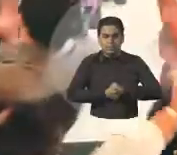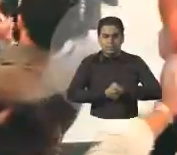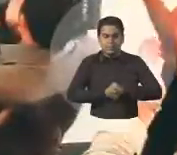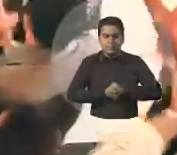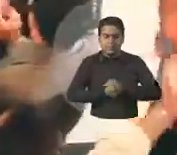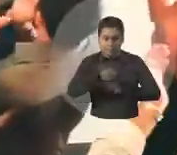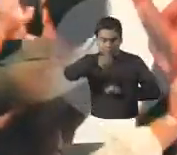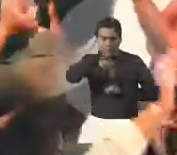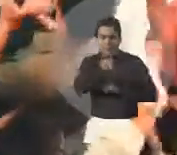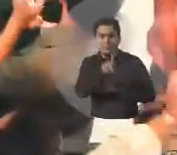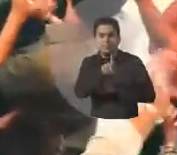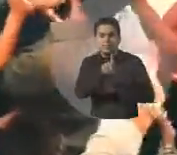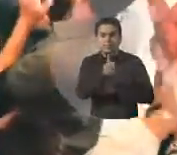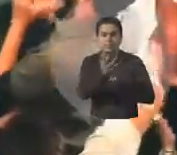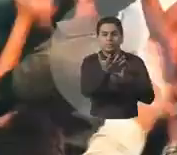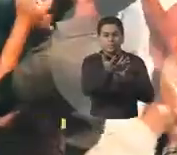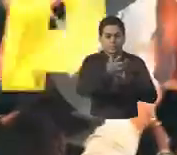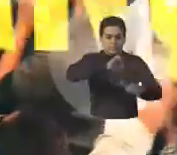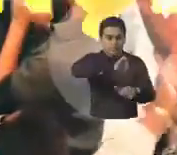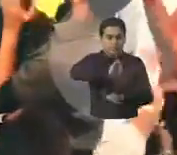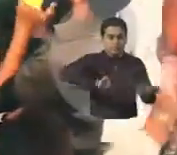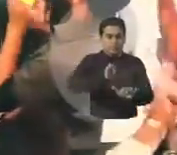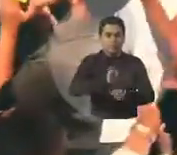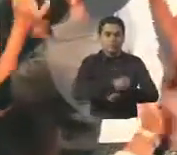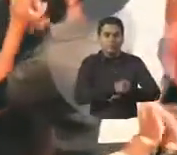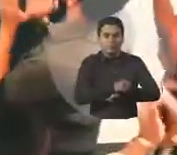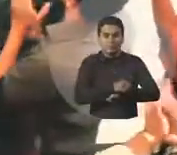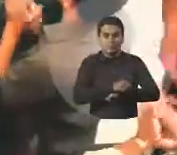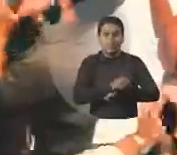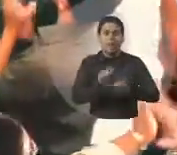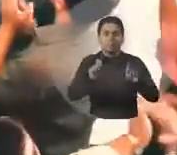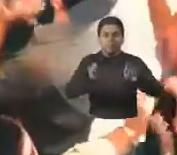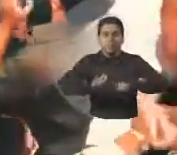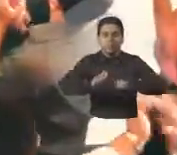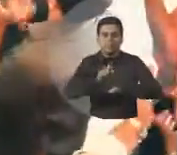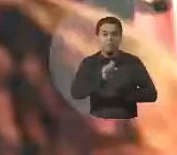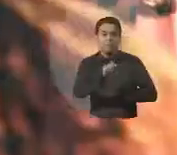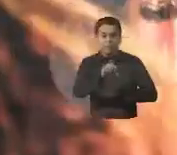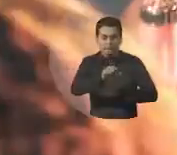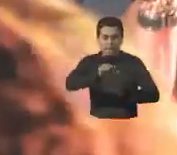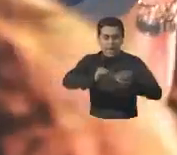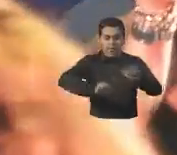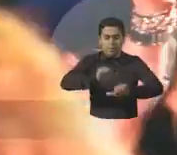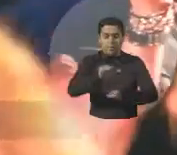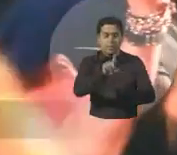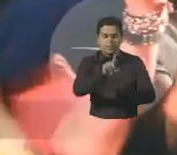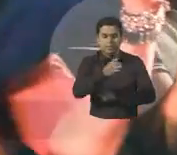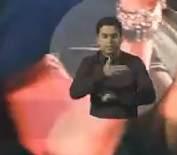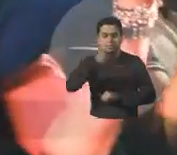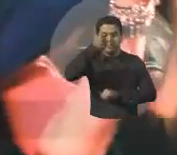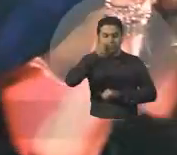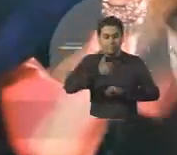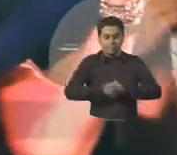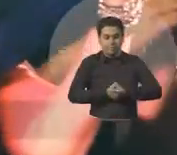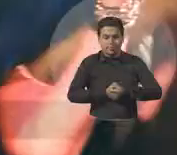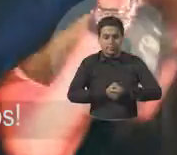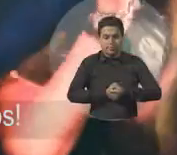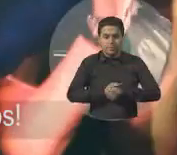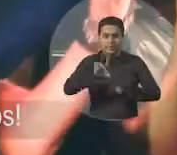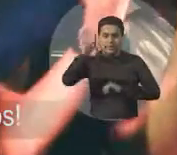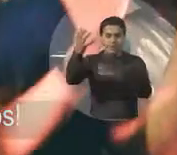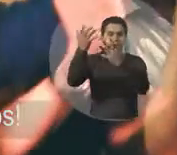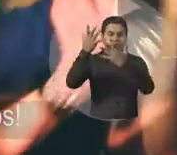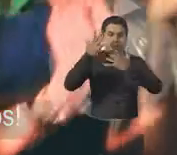O coração de Dourados quer a mudança. E é possível mudar Dourados para melhor.